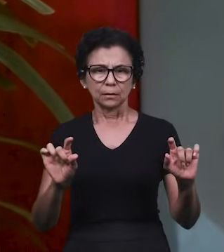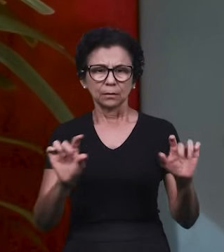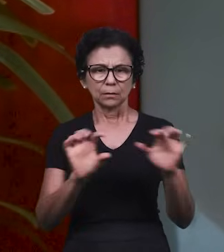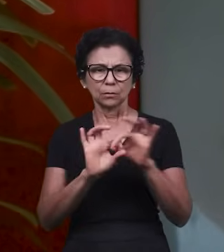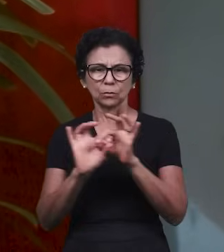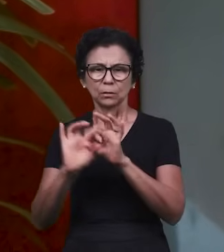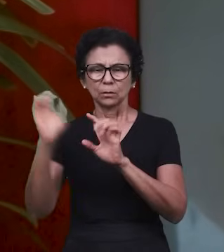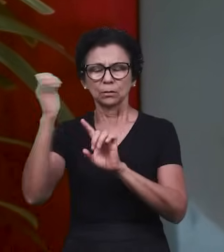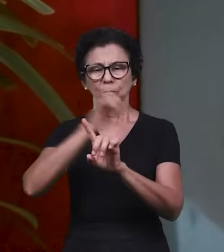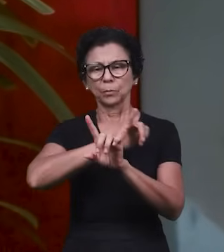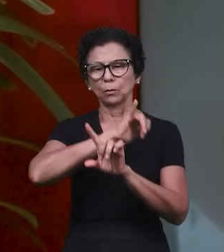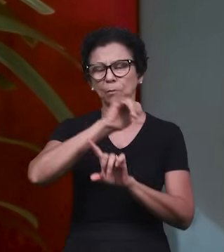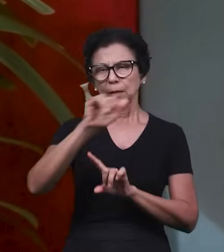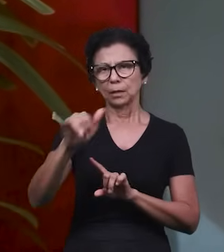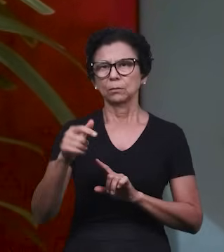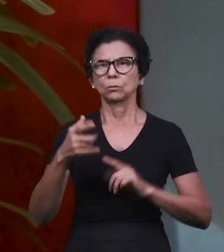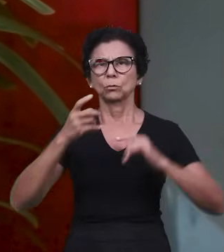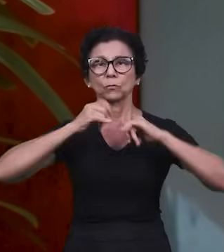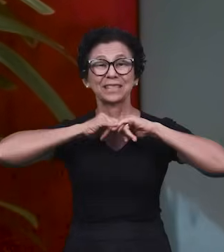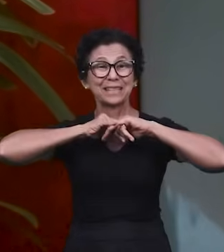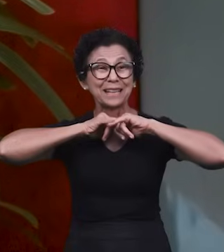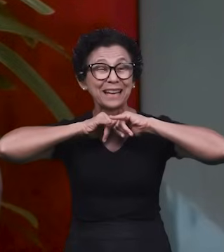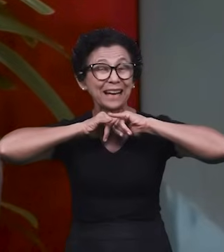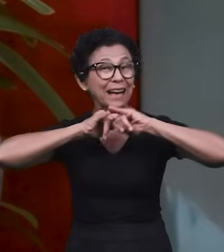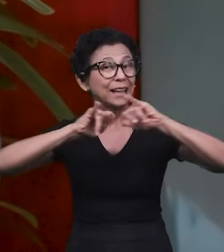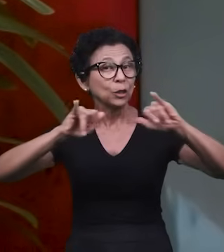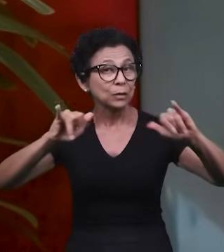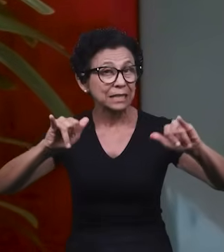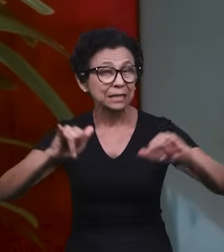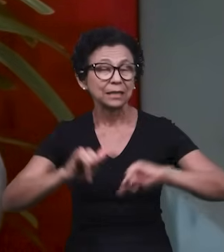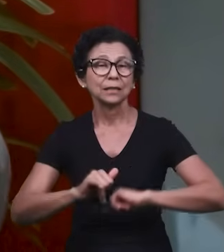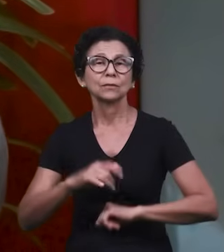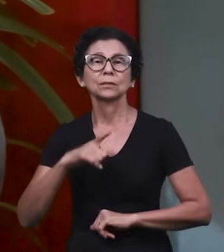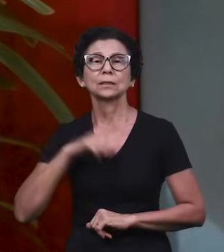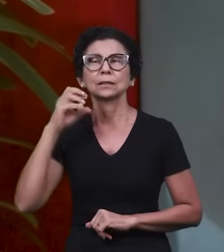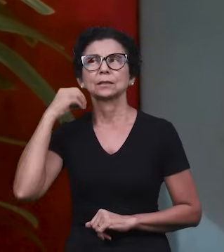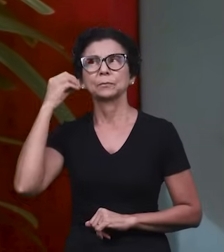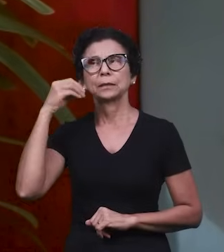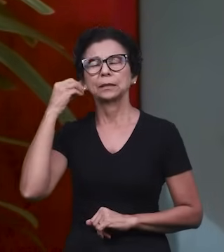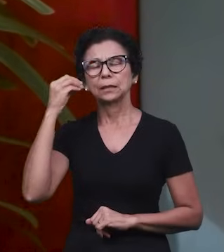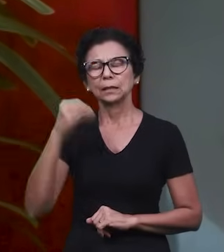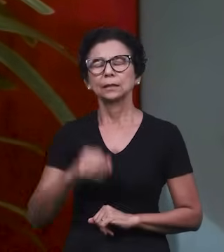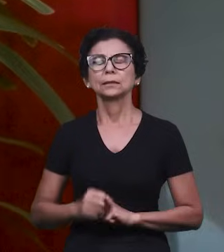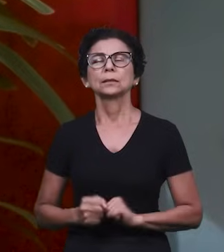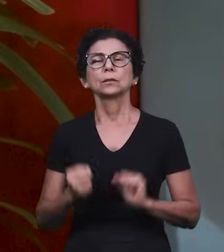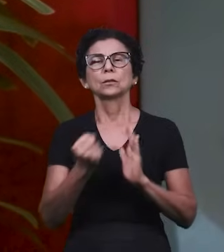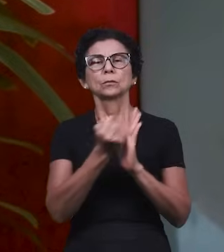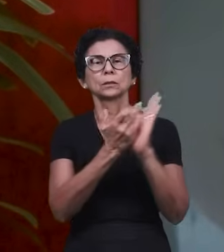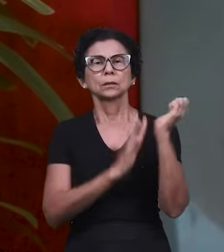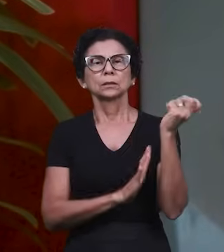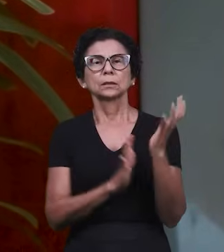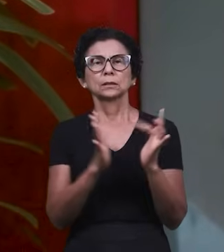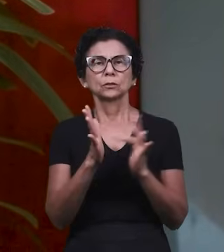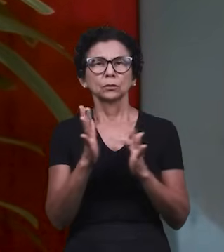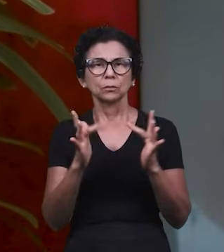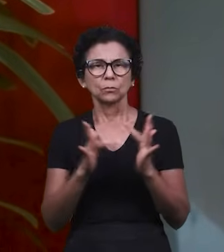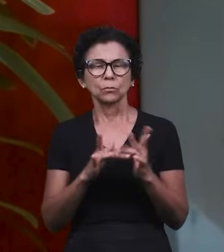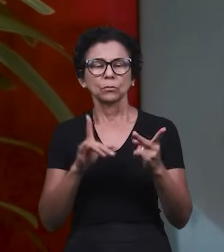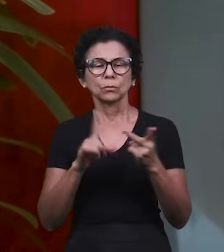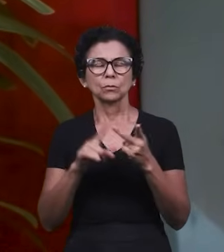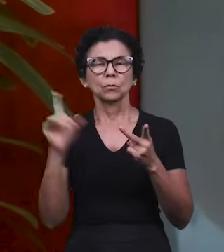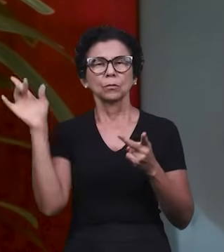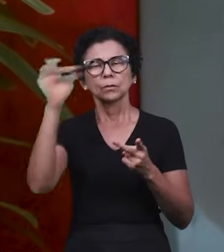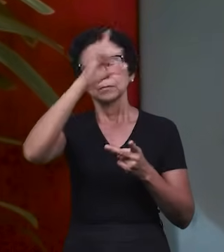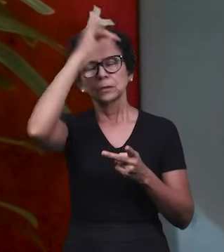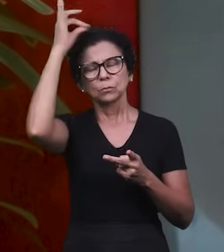projeto. Quando você vive a comunhão, você tem experiência com o corpo, experiência com o sangue, com o Espírito Santo, você está anunciando